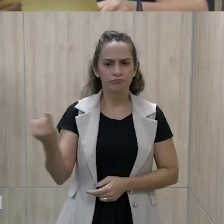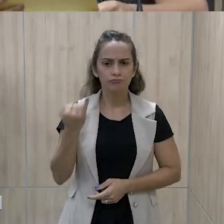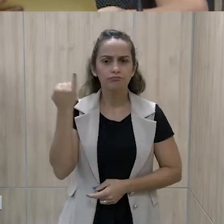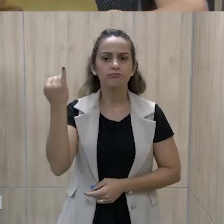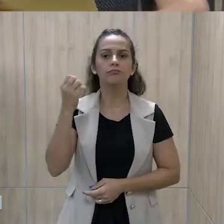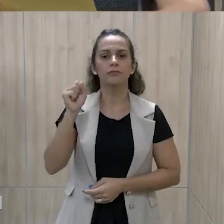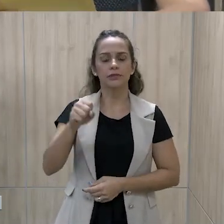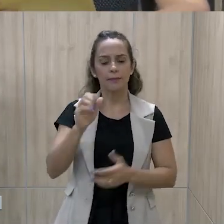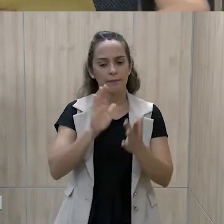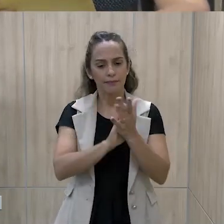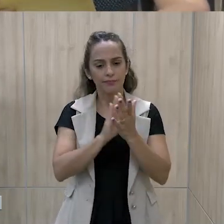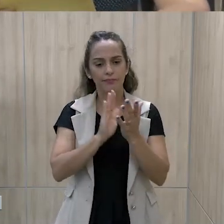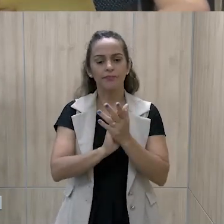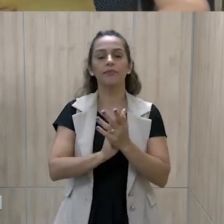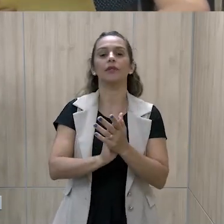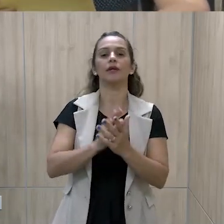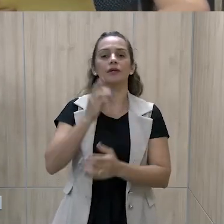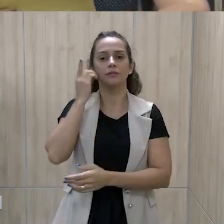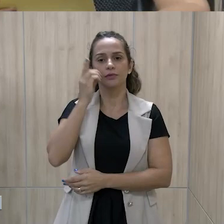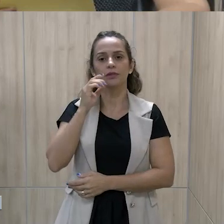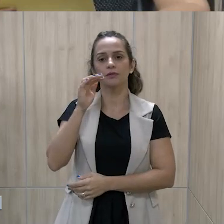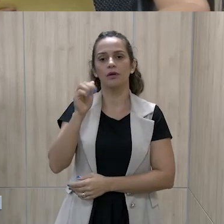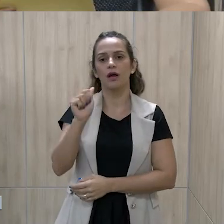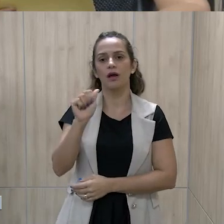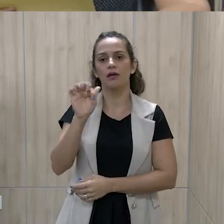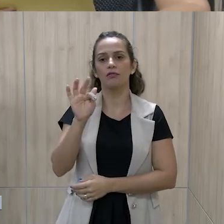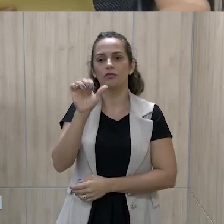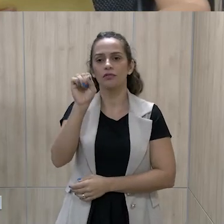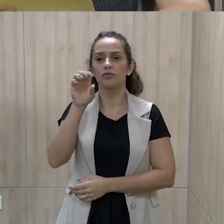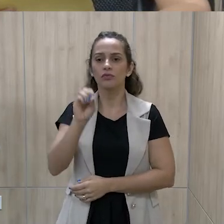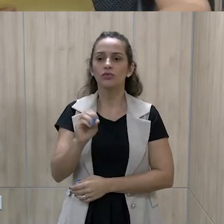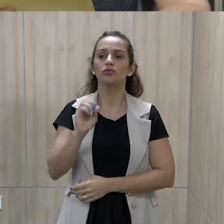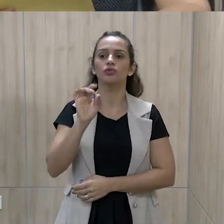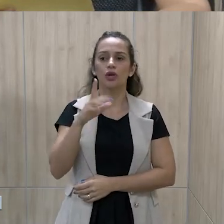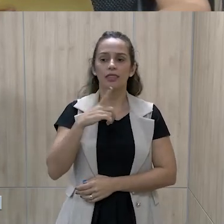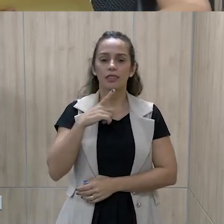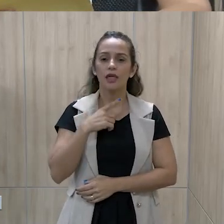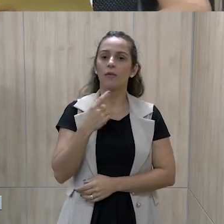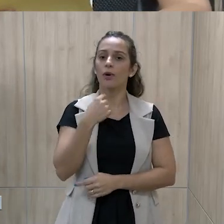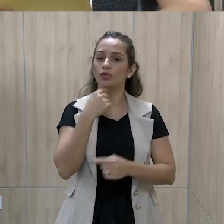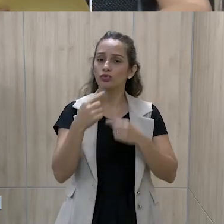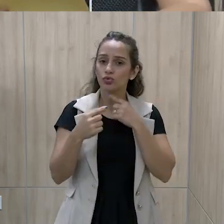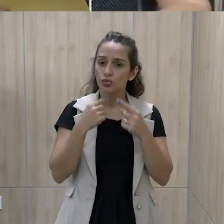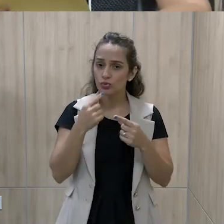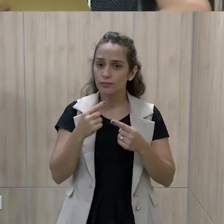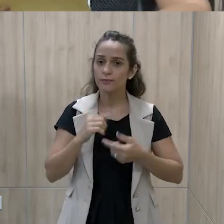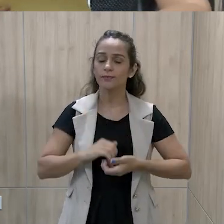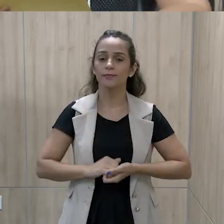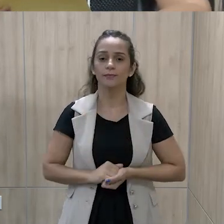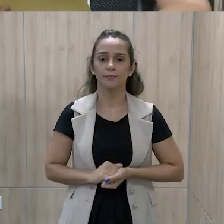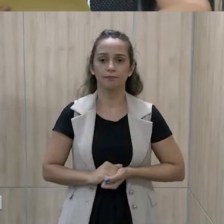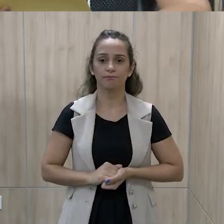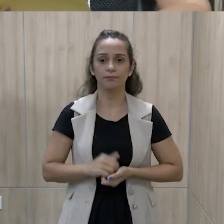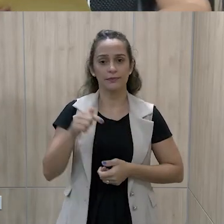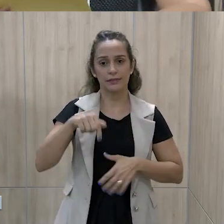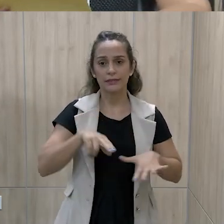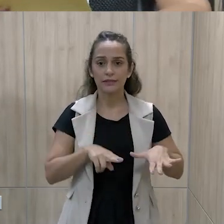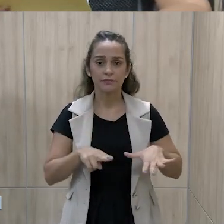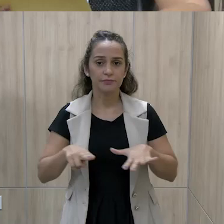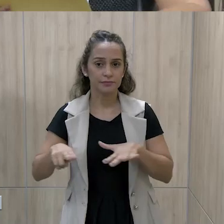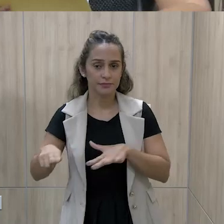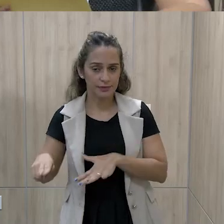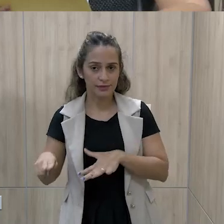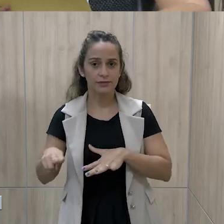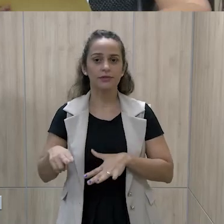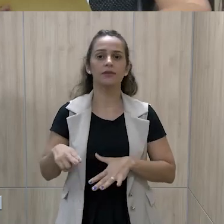de suma importância parabenizar o deputado Afonso Cândido e só me faz um questionamento né a